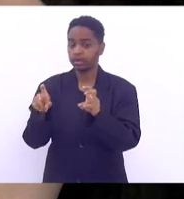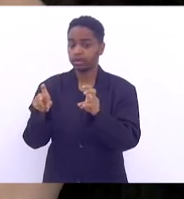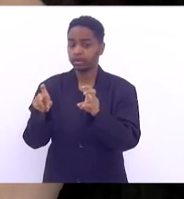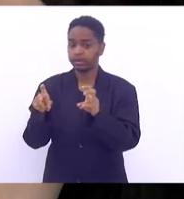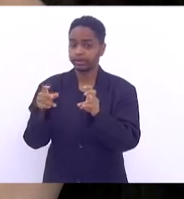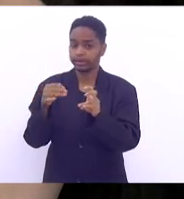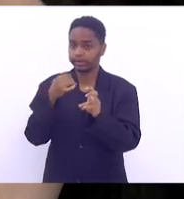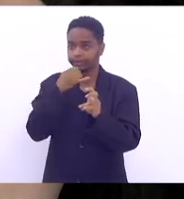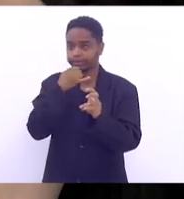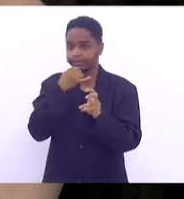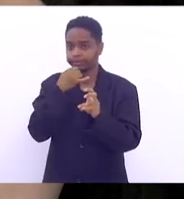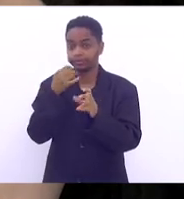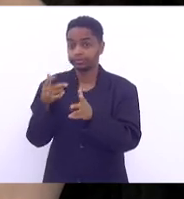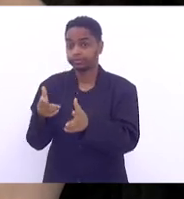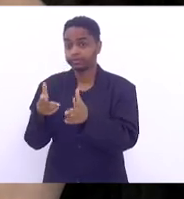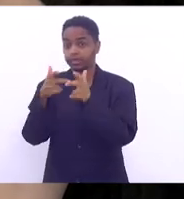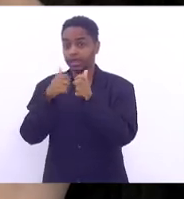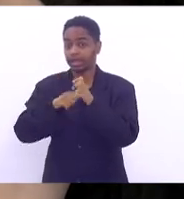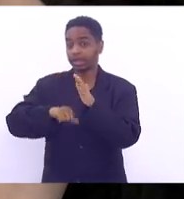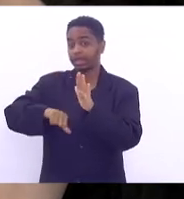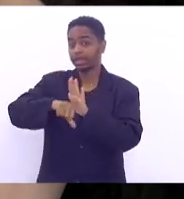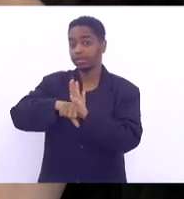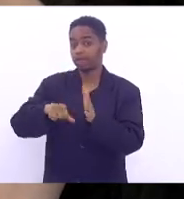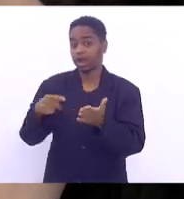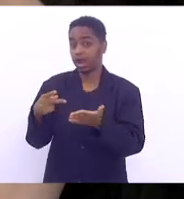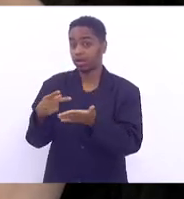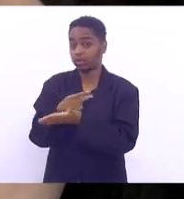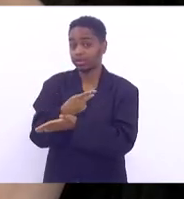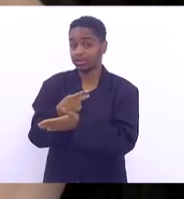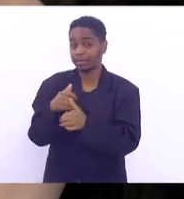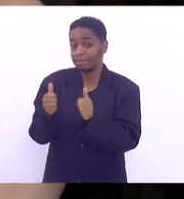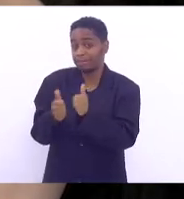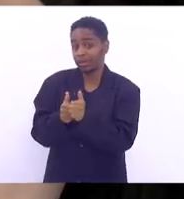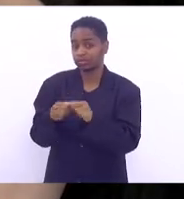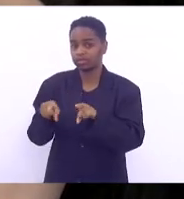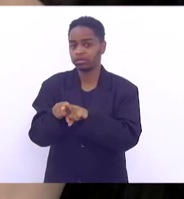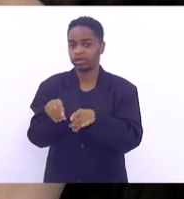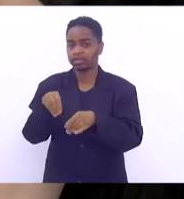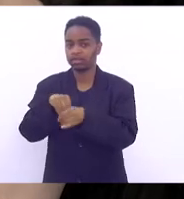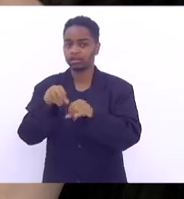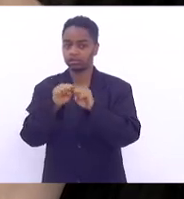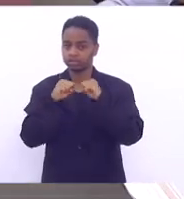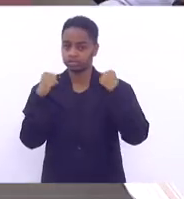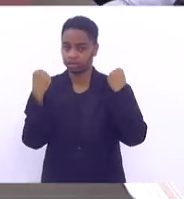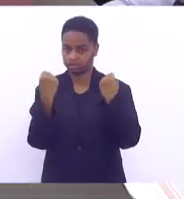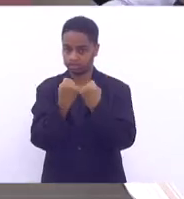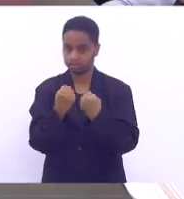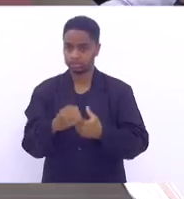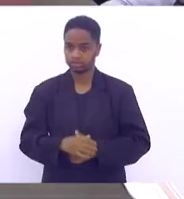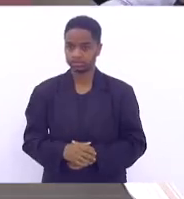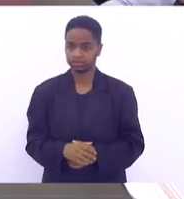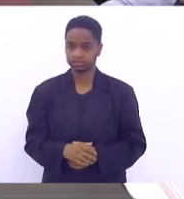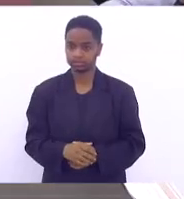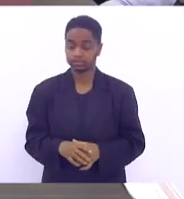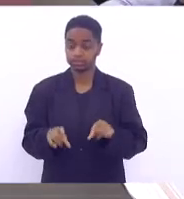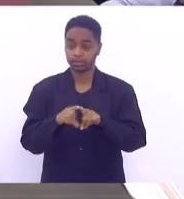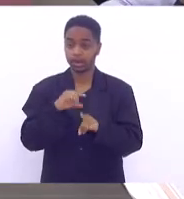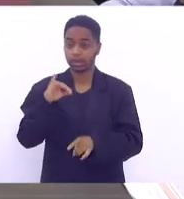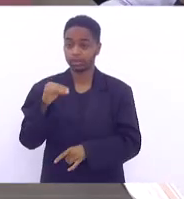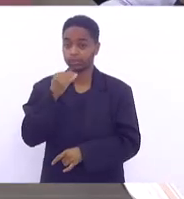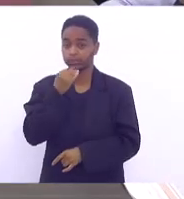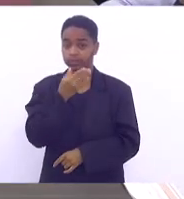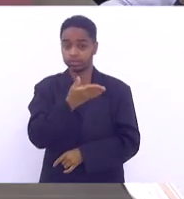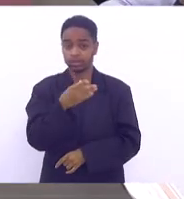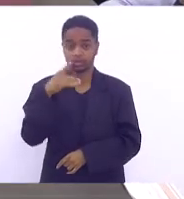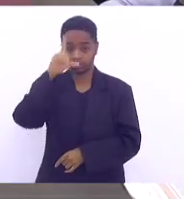reconhecimento, né, a crimes cometidos em torno e dentro dos estádios. E pegando um gancho aqui na fala do deputado Luiz